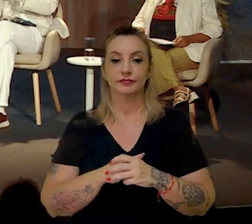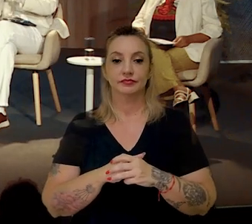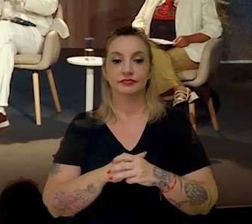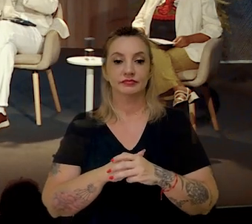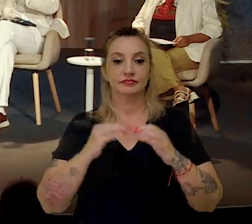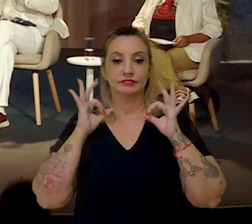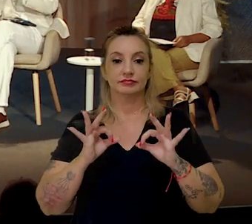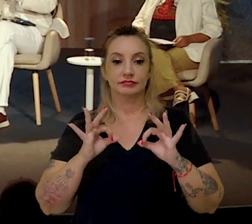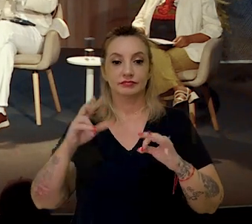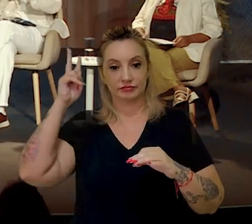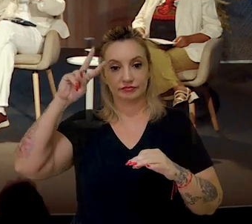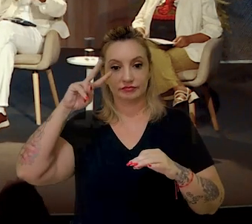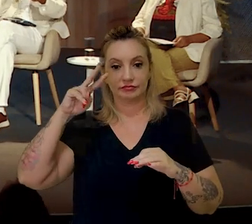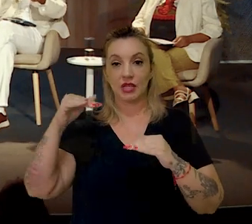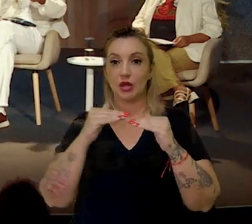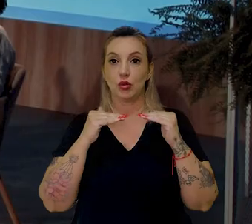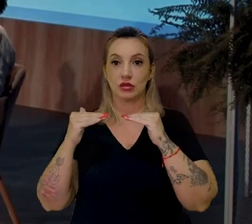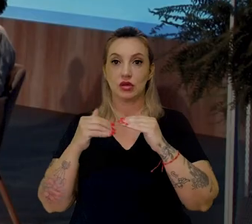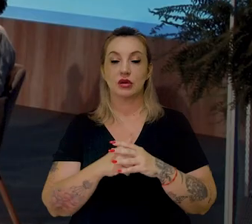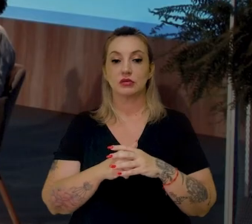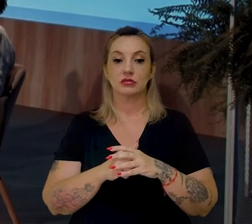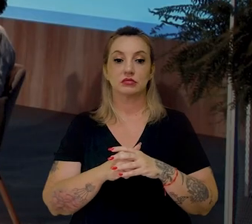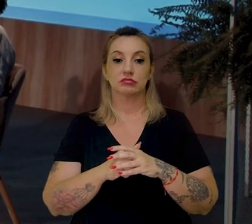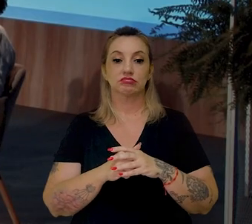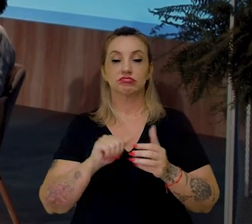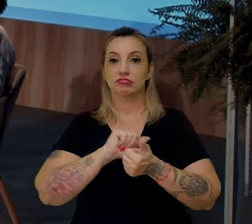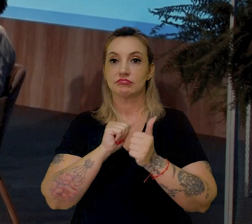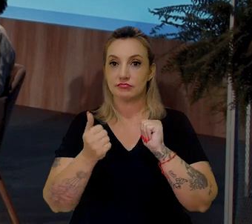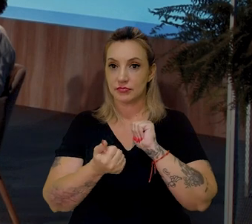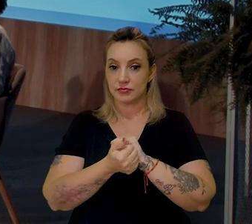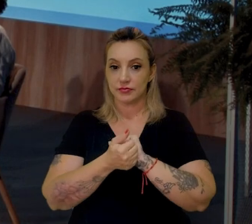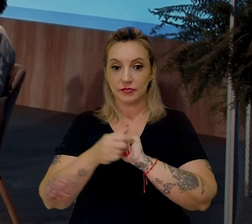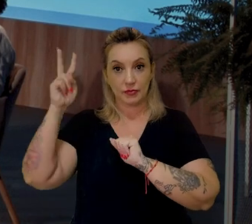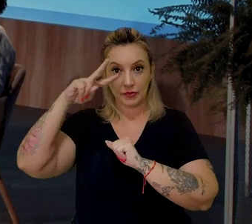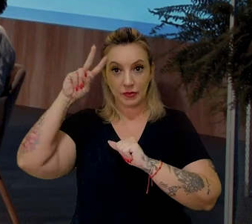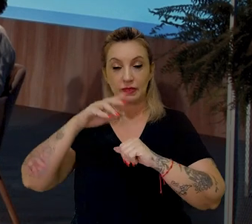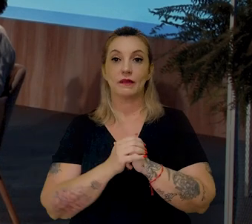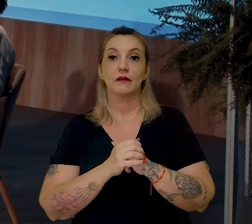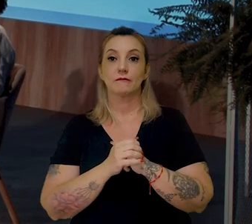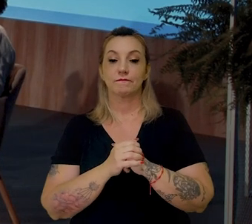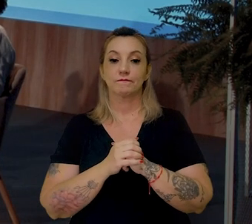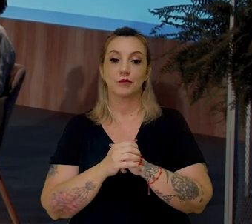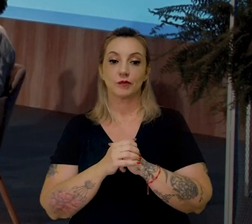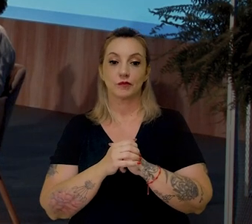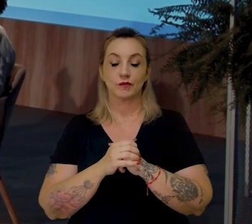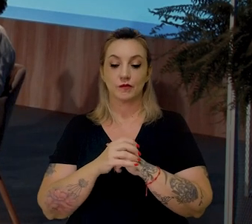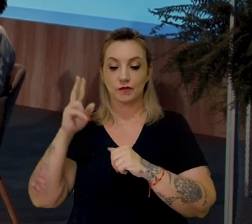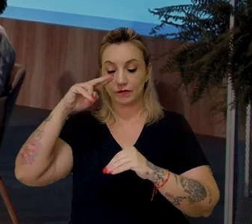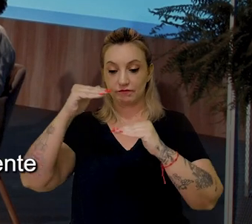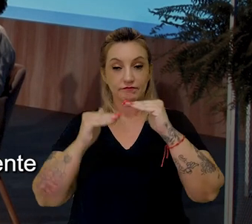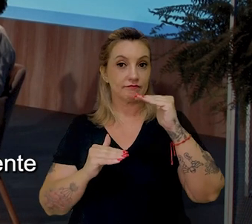não se estabeleceu emum ciclo histórico de igualdade uma adaptação que não tem um histórico de de